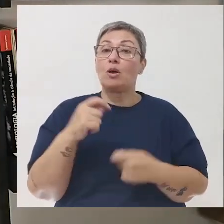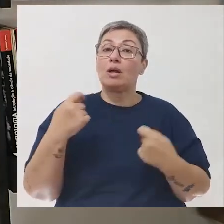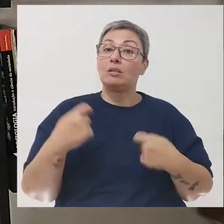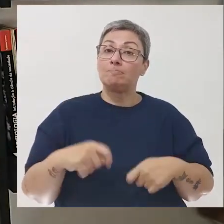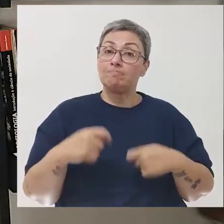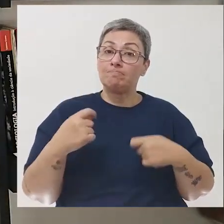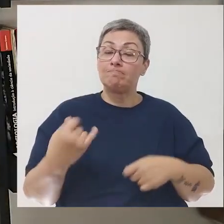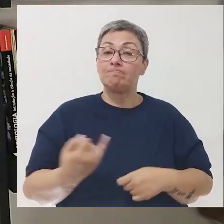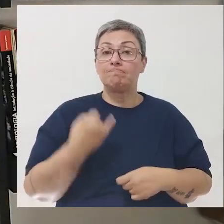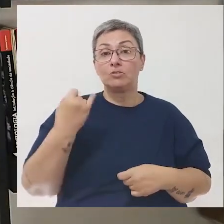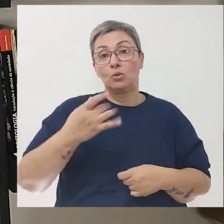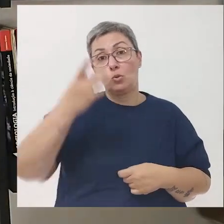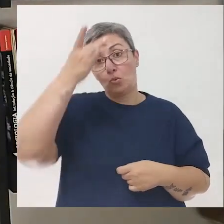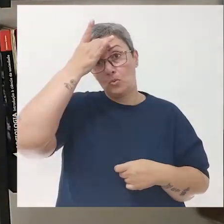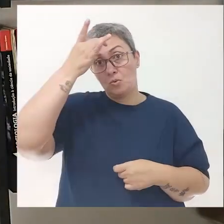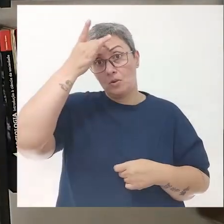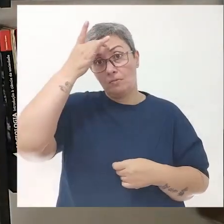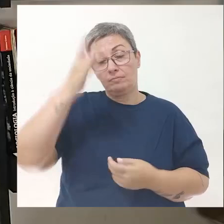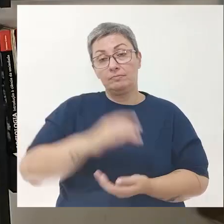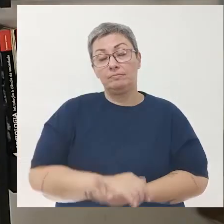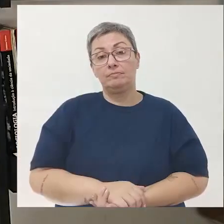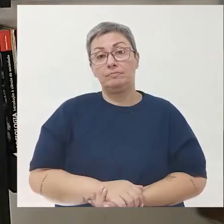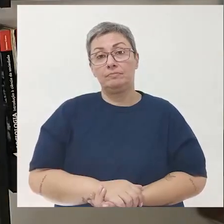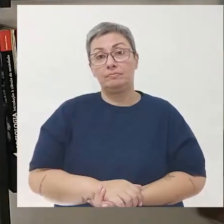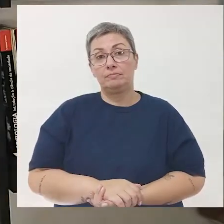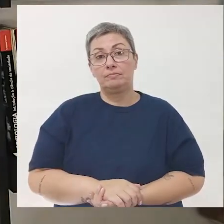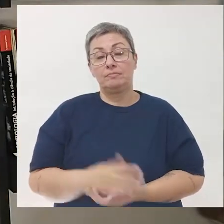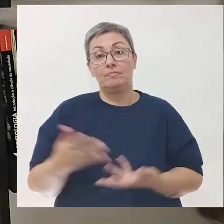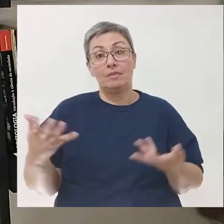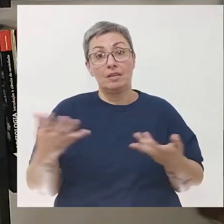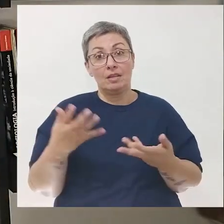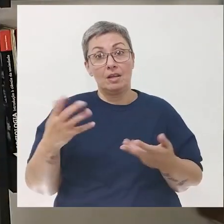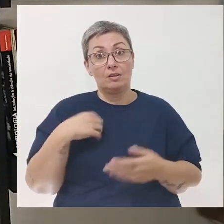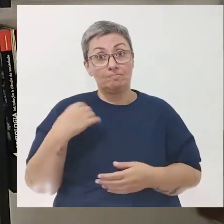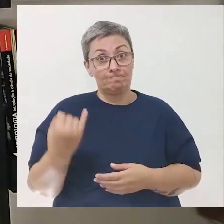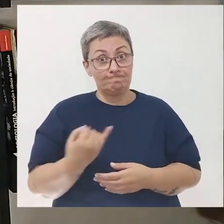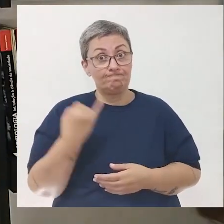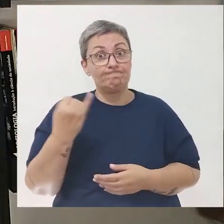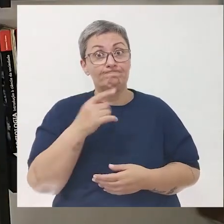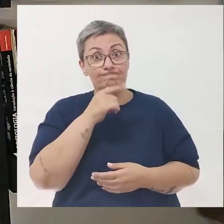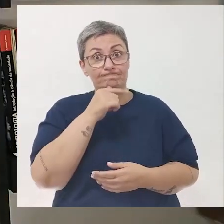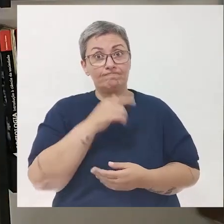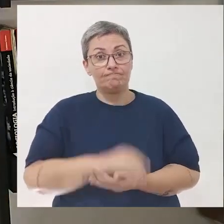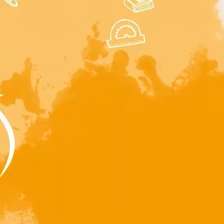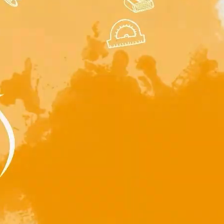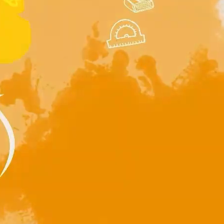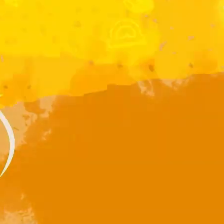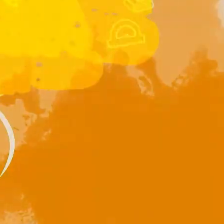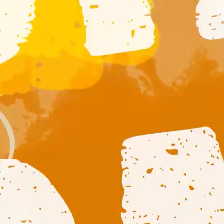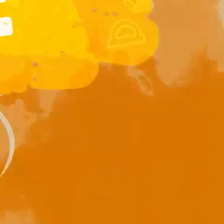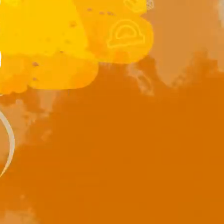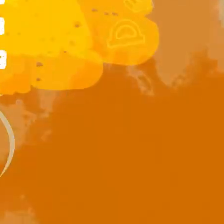recurso essencial com muita consciência. A água é muito importante, né?